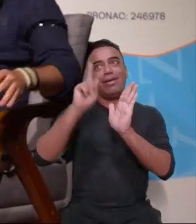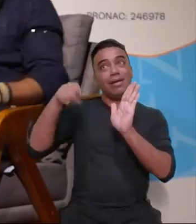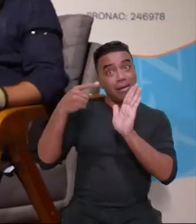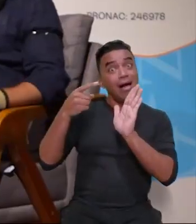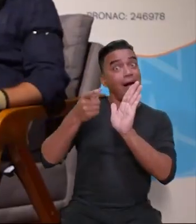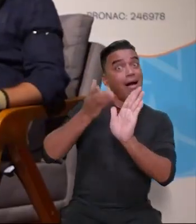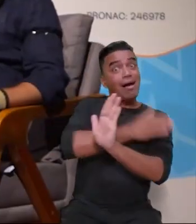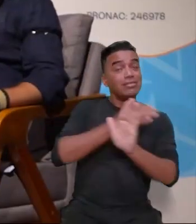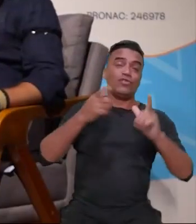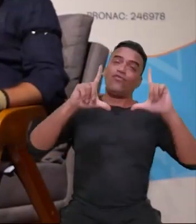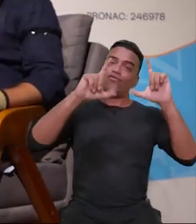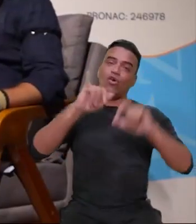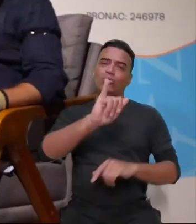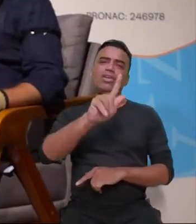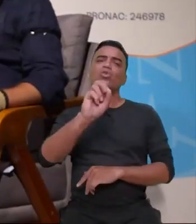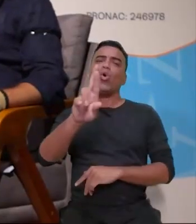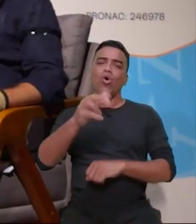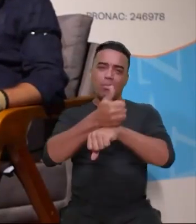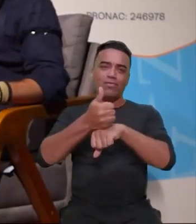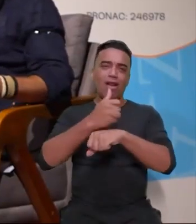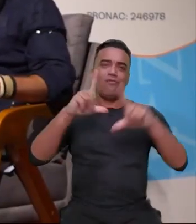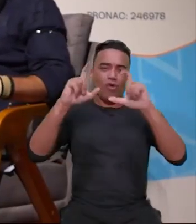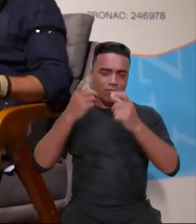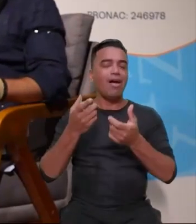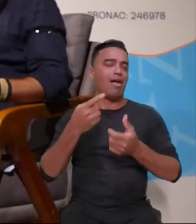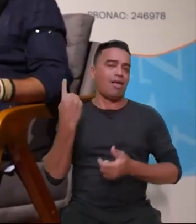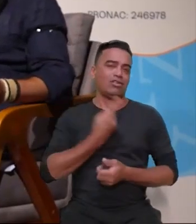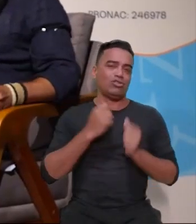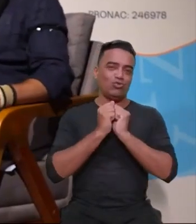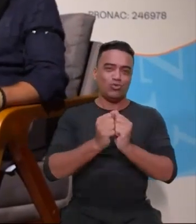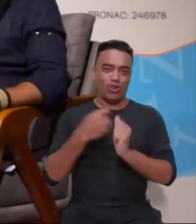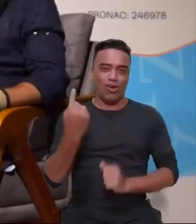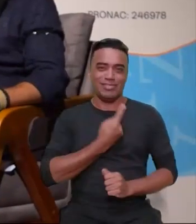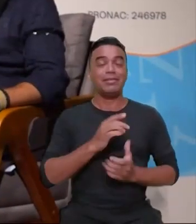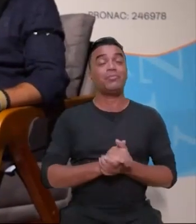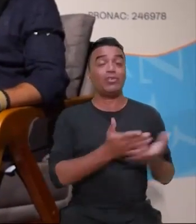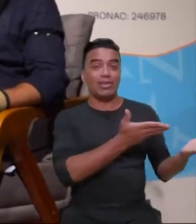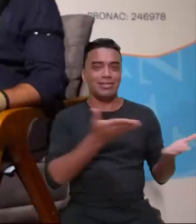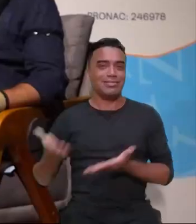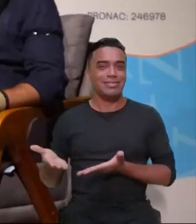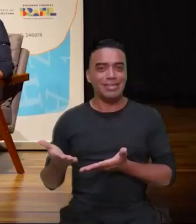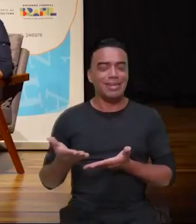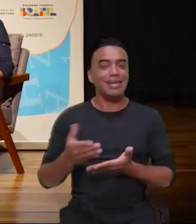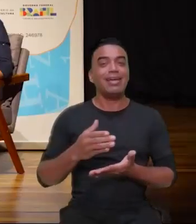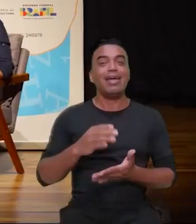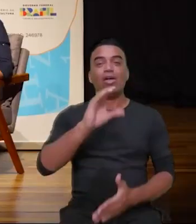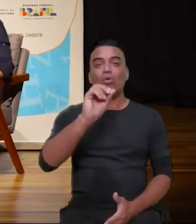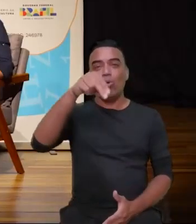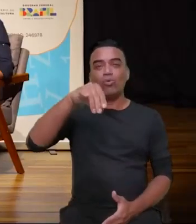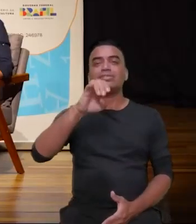foto com o Igor, que está ali atrás. Hoje recebemos